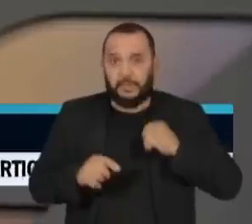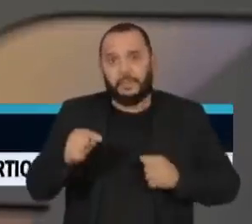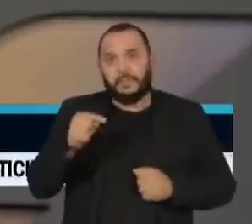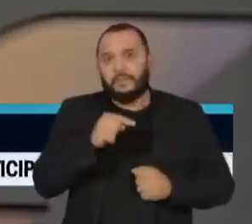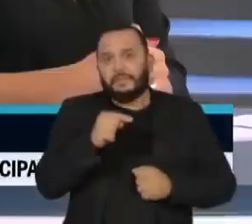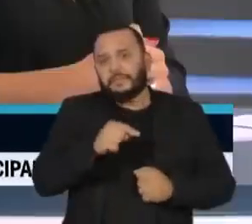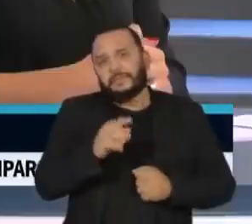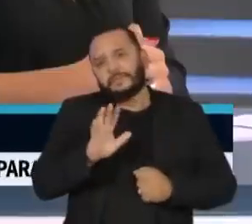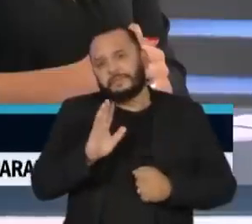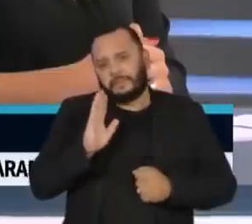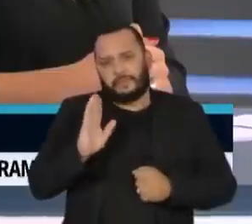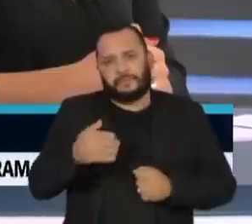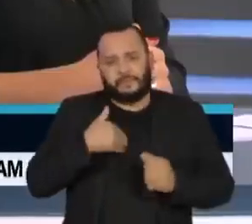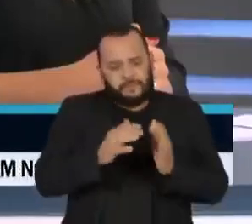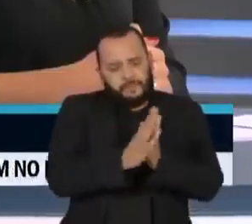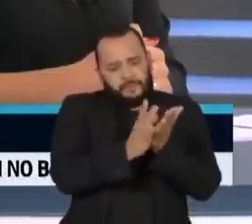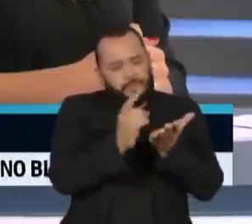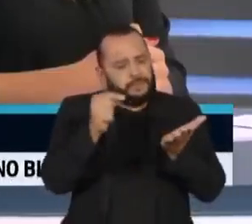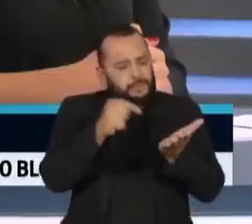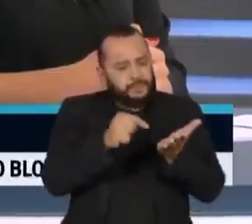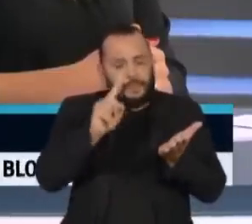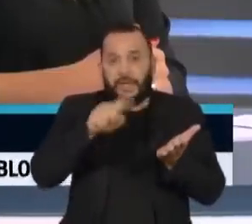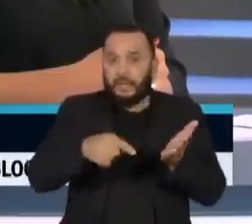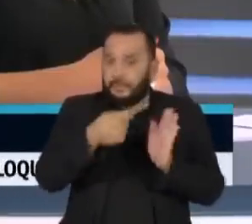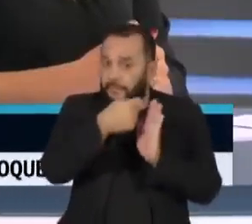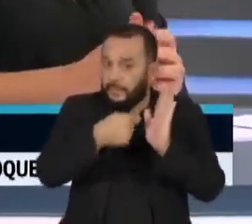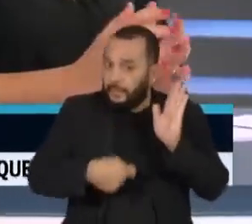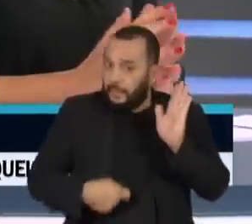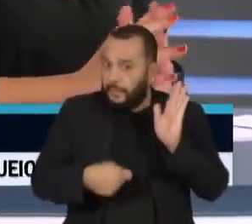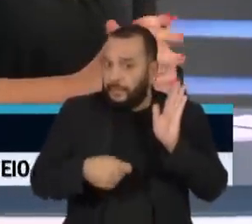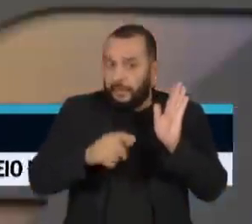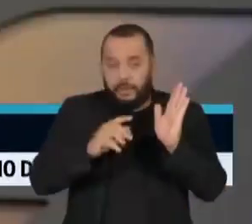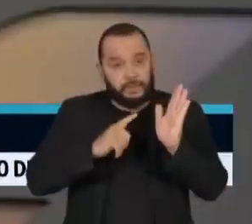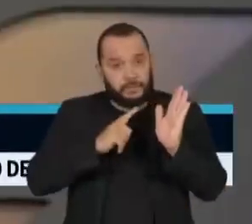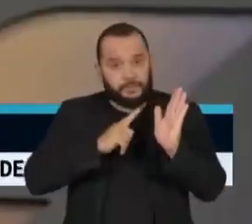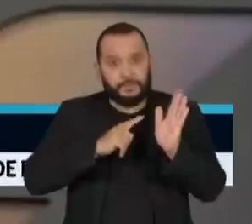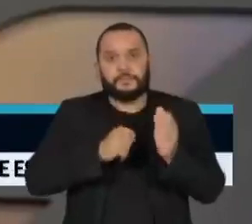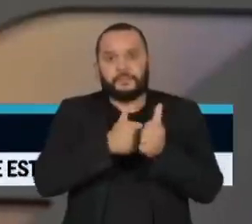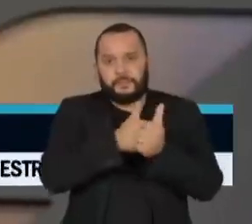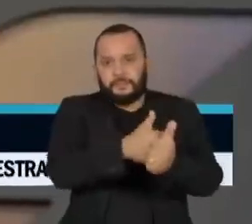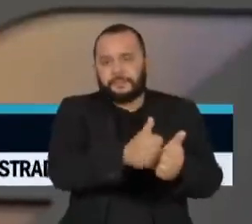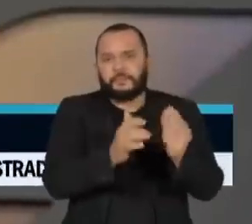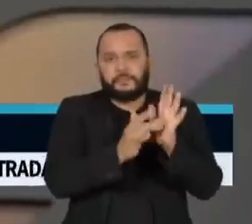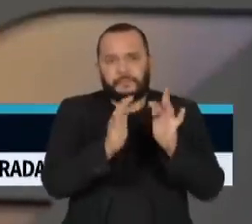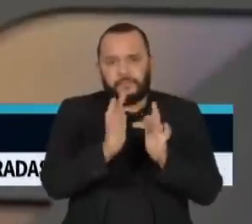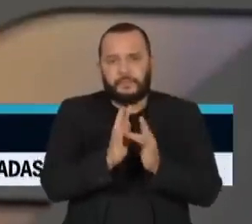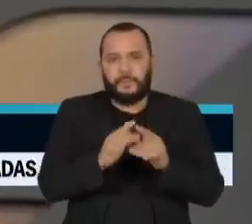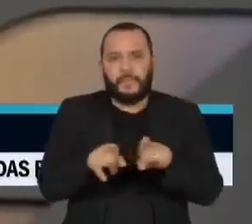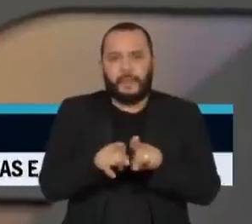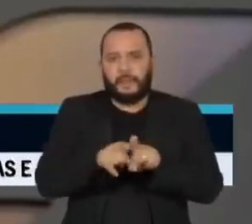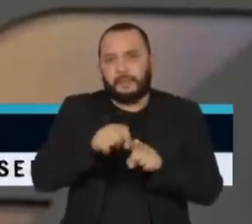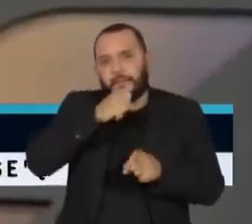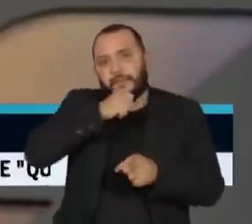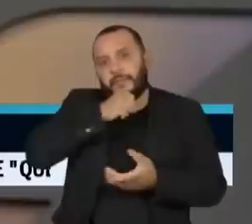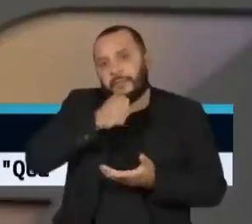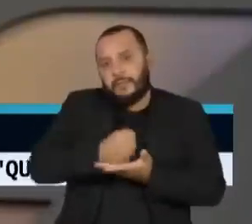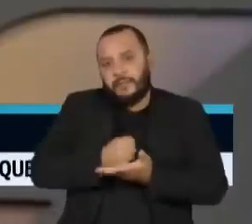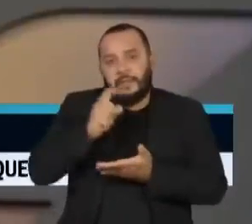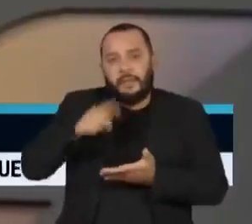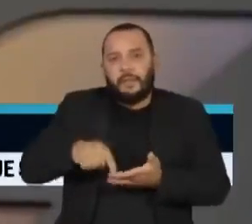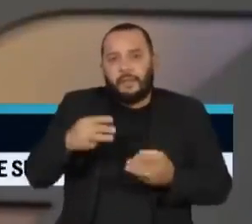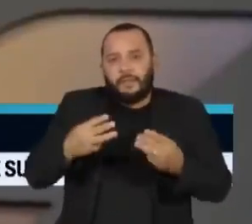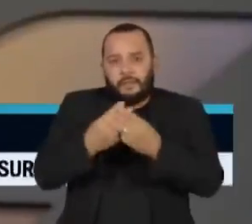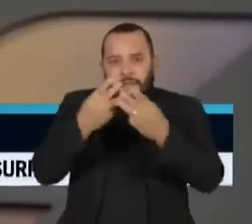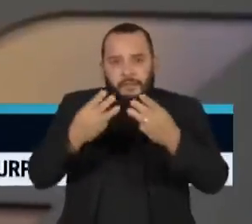esse pega a Bíblia, que é um texto cristão, e o Velho Testamento chamado é judaico, mas